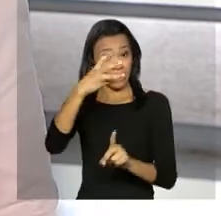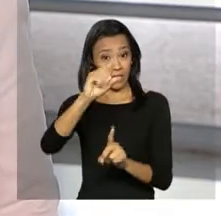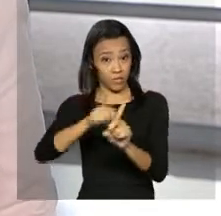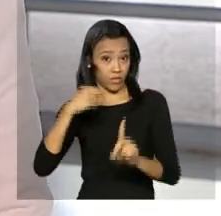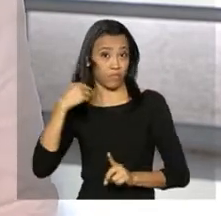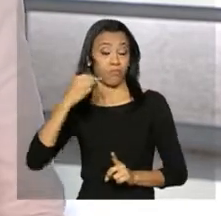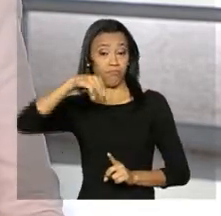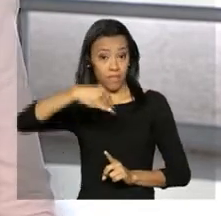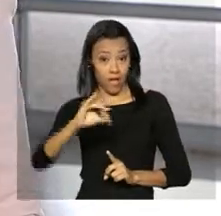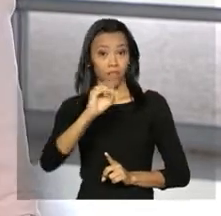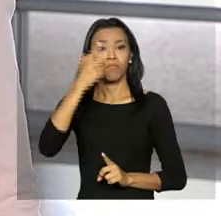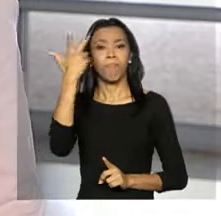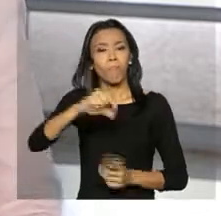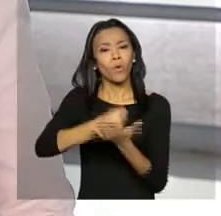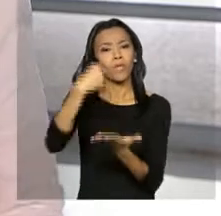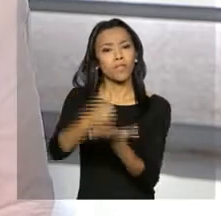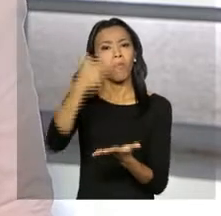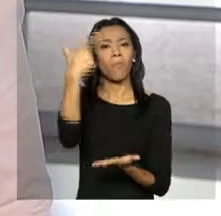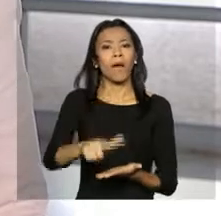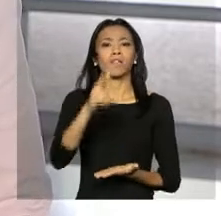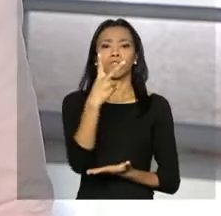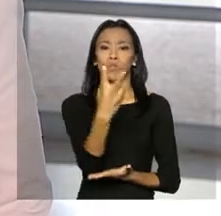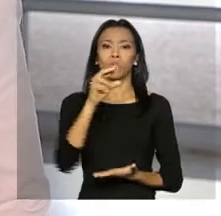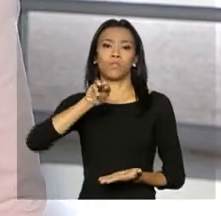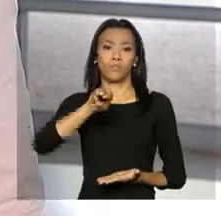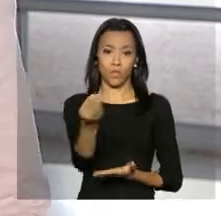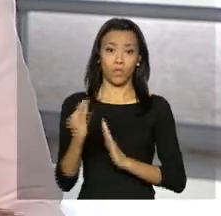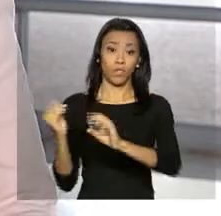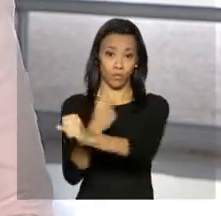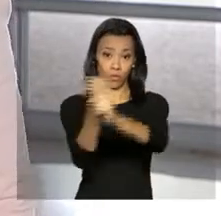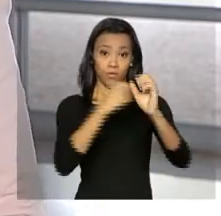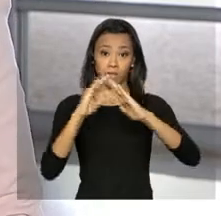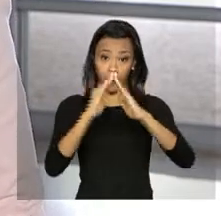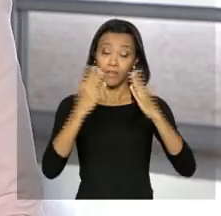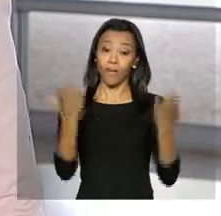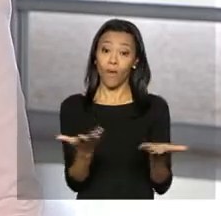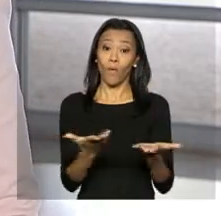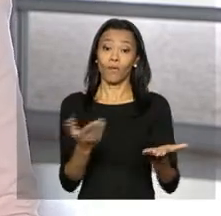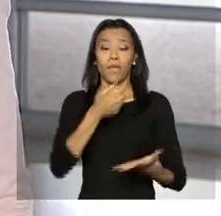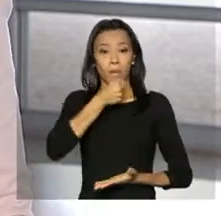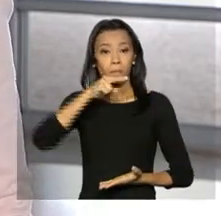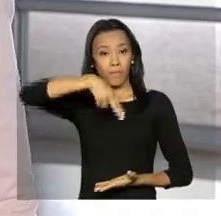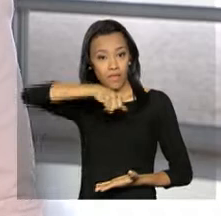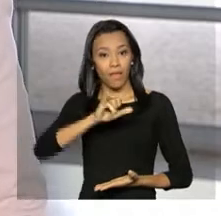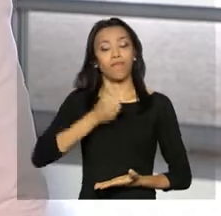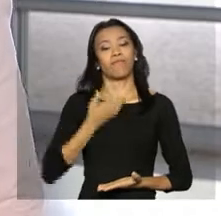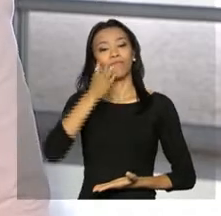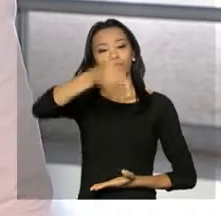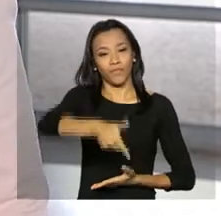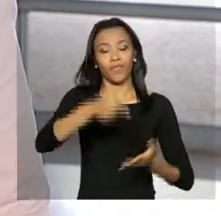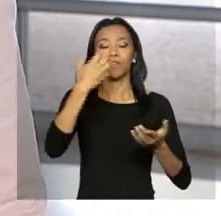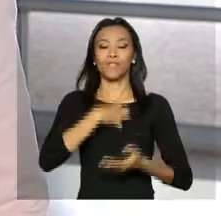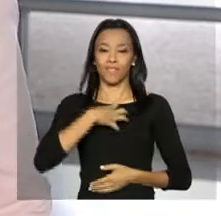a contratação de mais 2 milhões de unidades. O repórter Ney Pereira está em Salvador para acompanhar a cerimônia de entrega